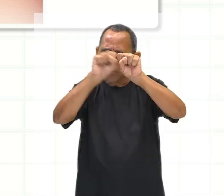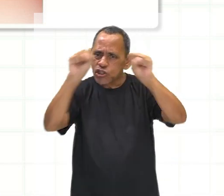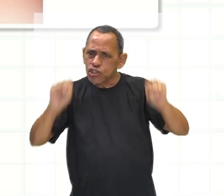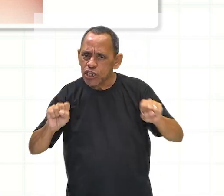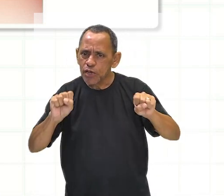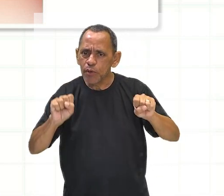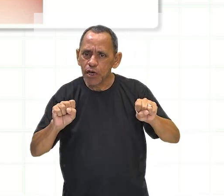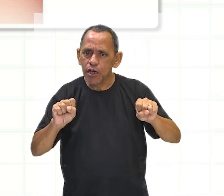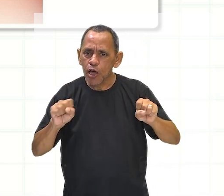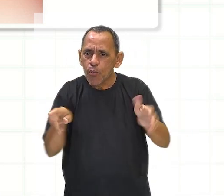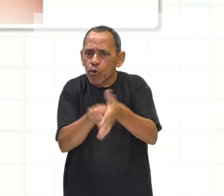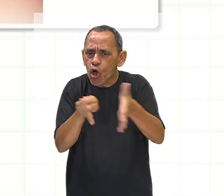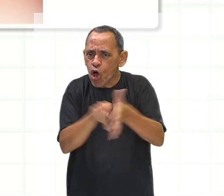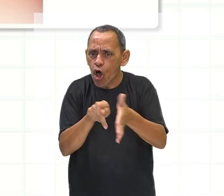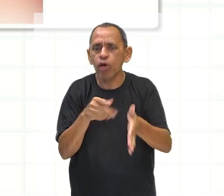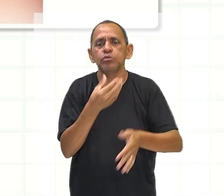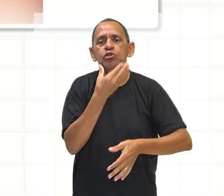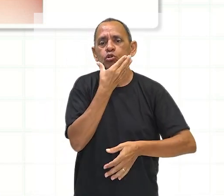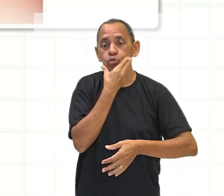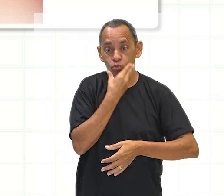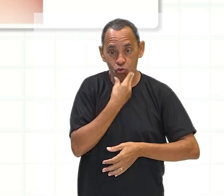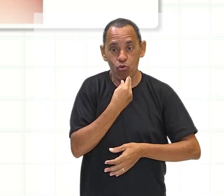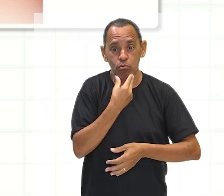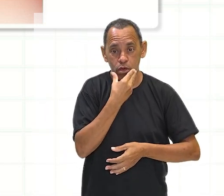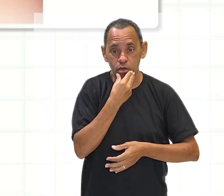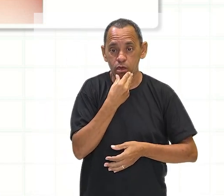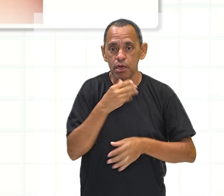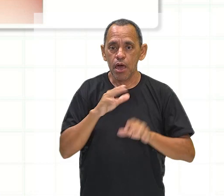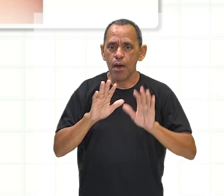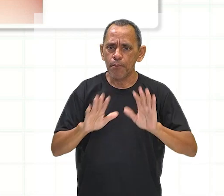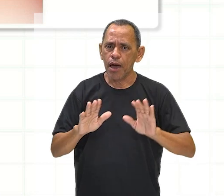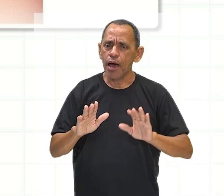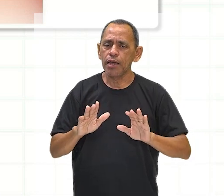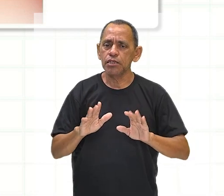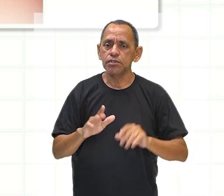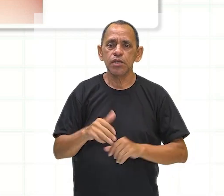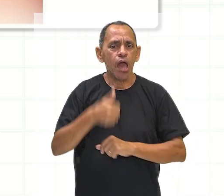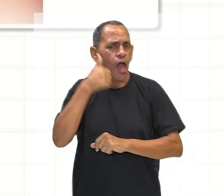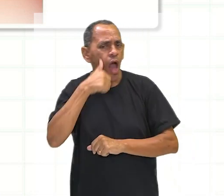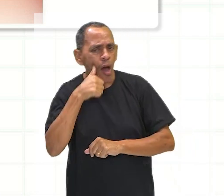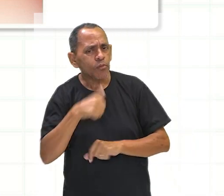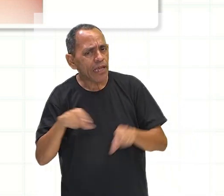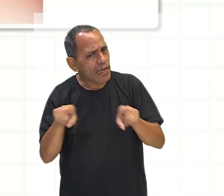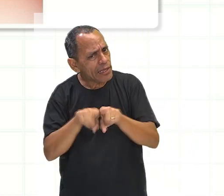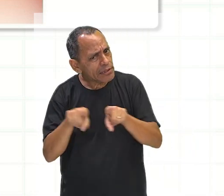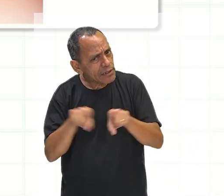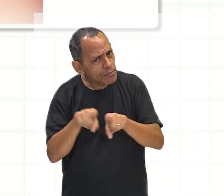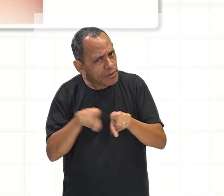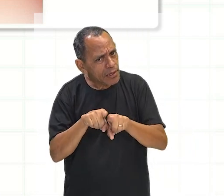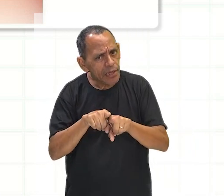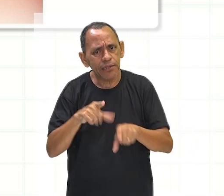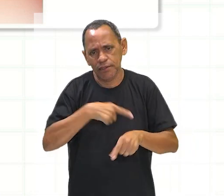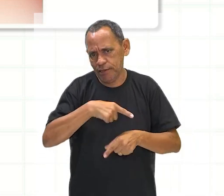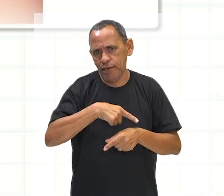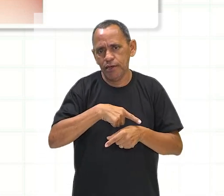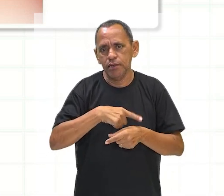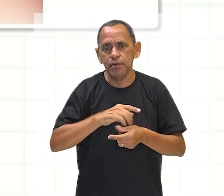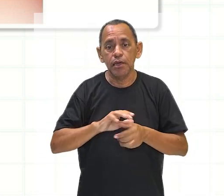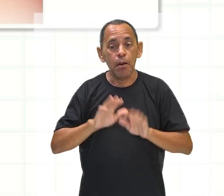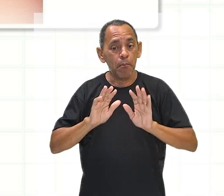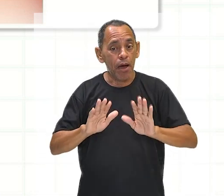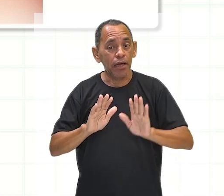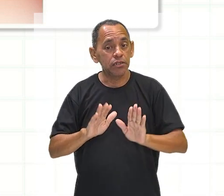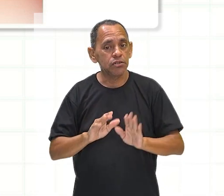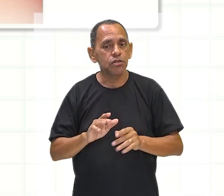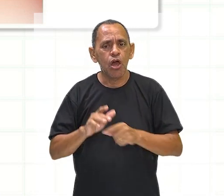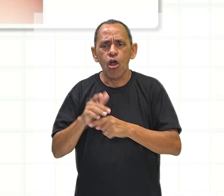duas funções, tanto para o sistema urinário, olha aí, e também ao sistema reprodutor. E aí, olha só,